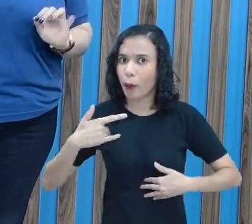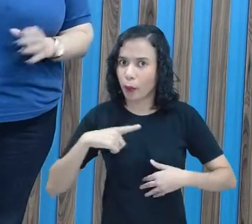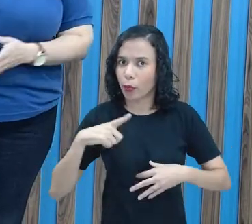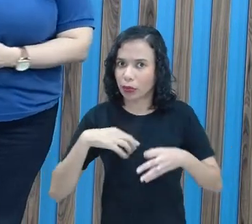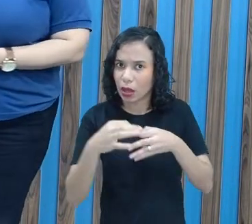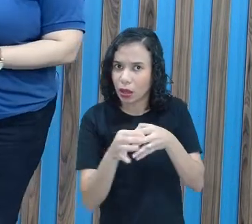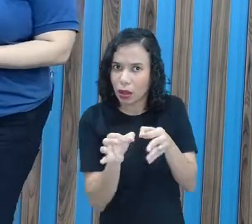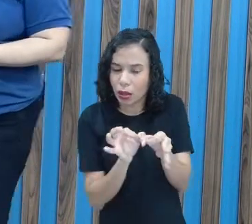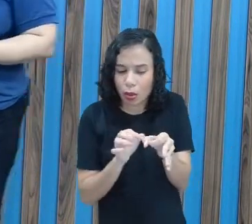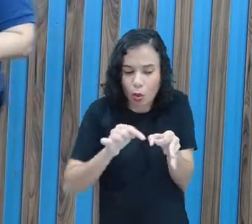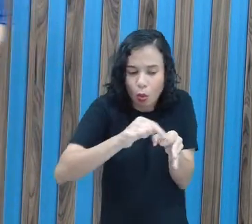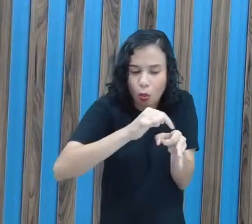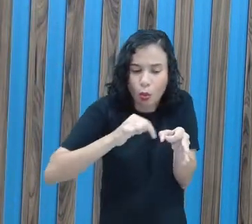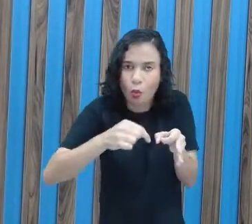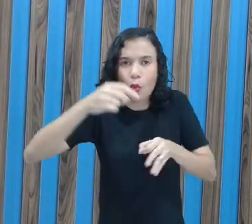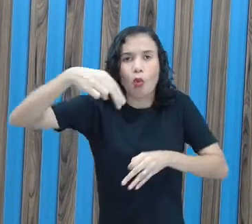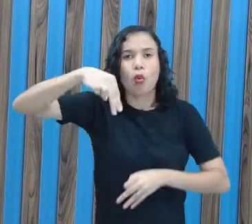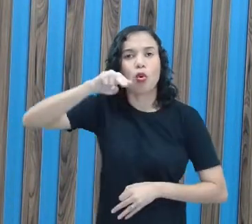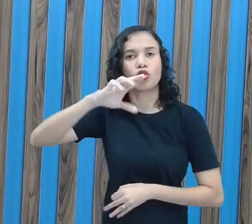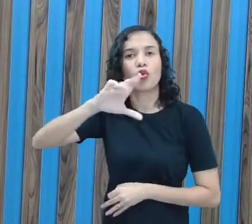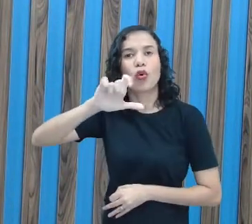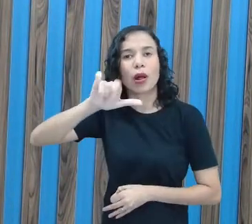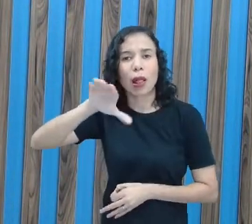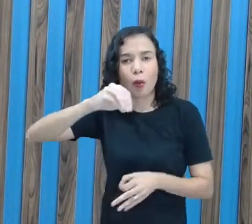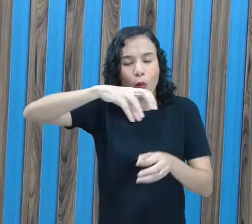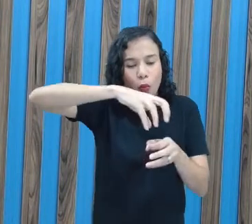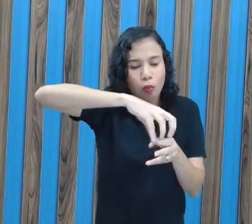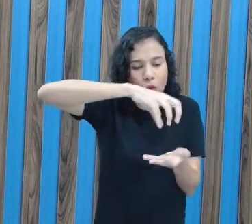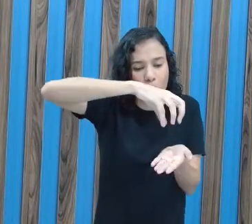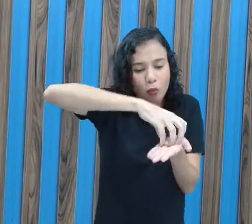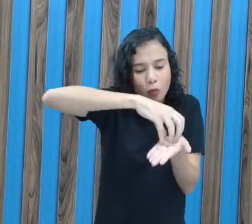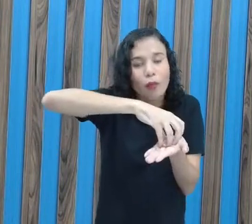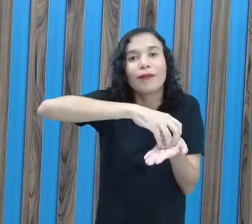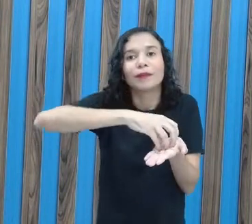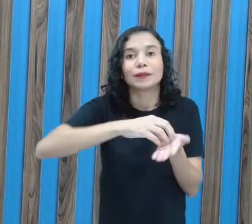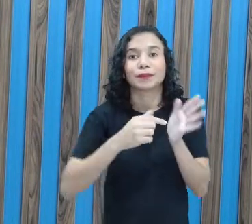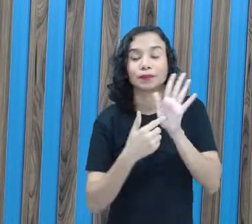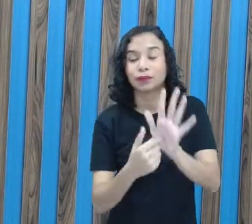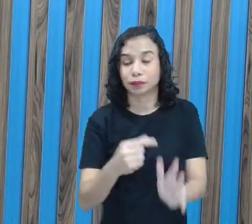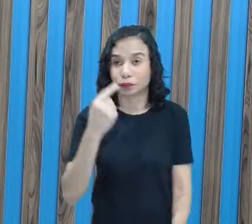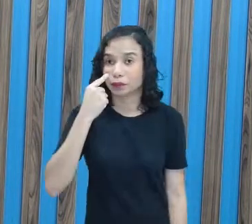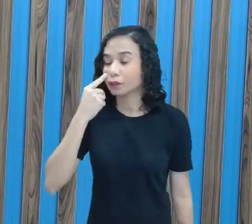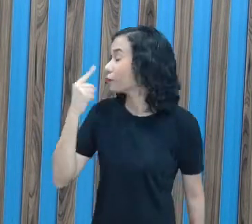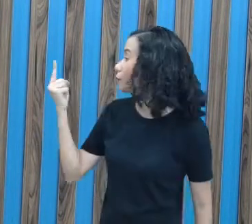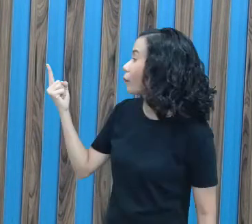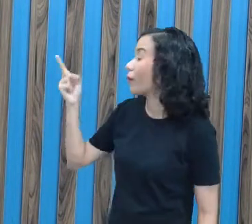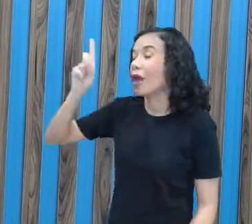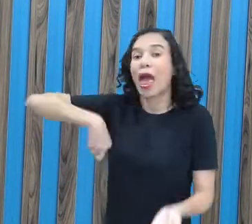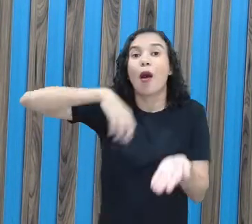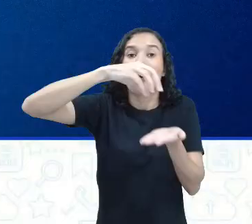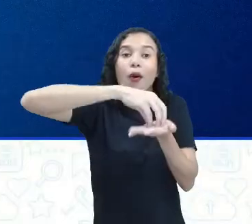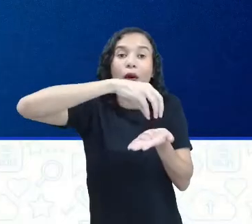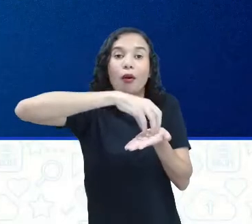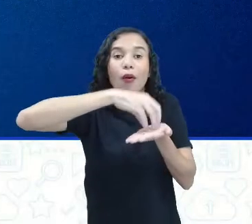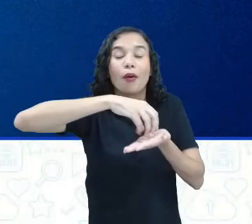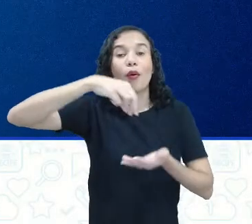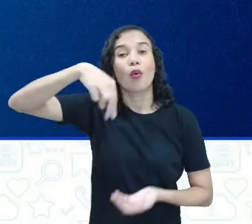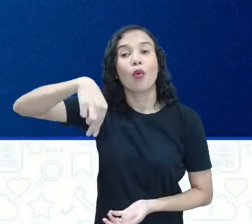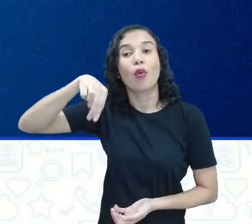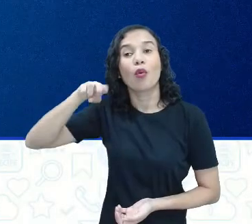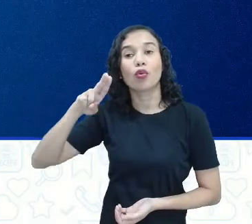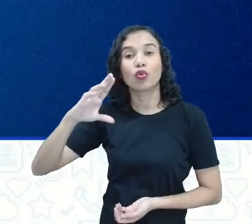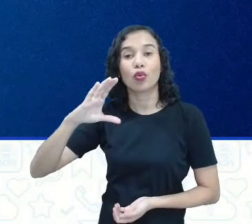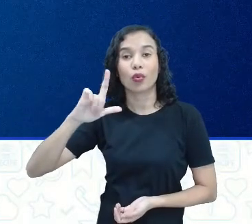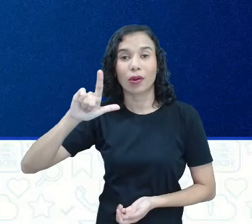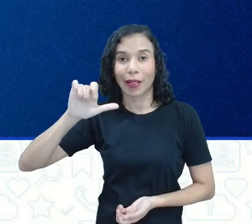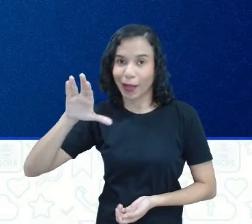núcleozinho separado. Então, vamos ver aqui no quadro, olha só. Aqui no meio tá o núcleo, né? Ó, o